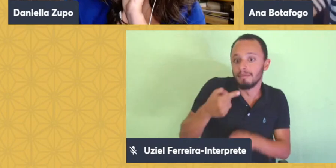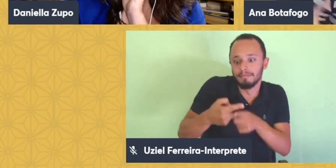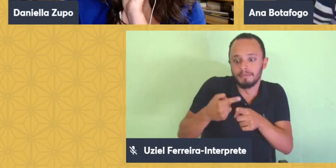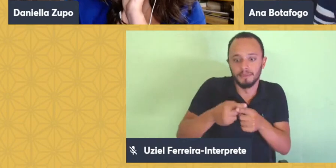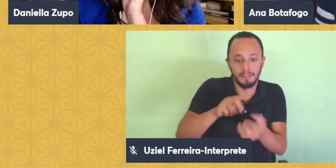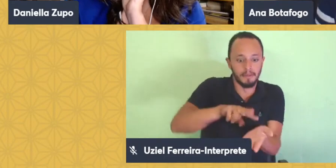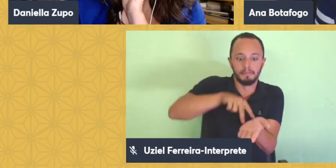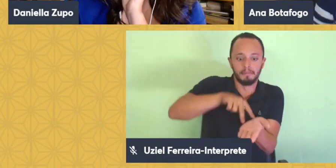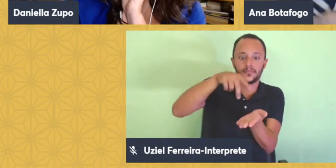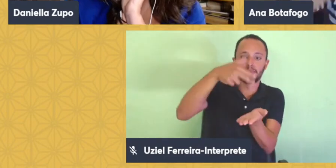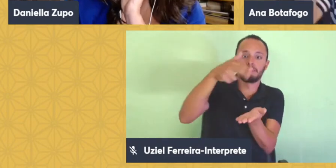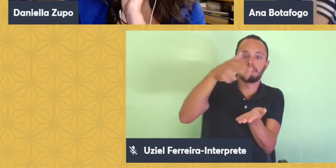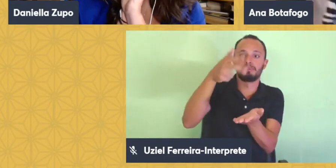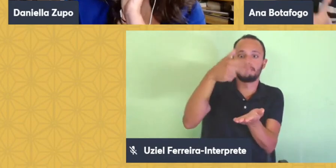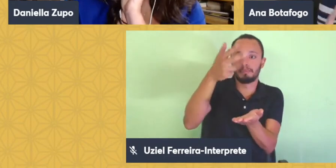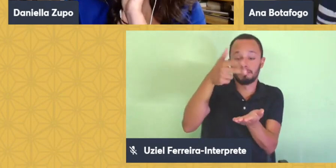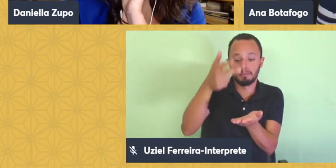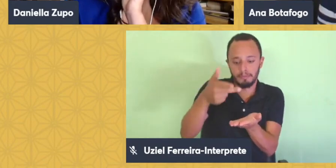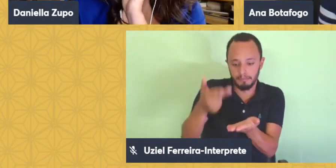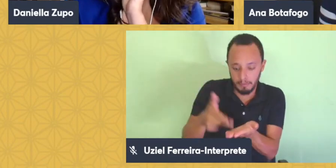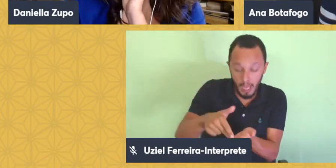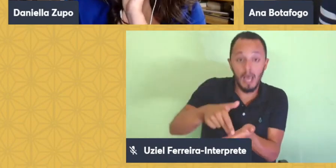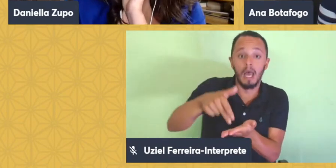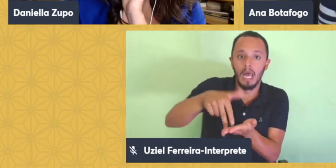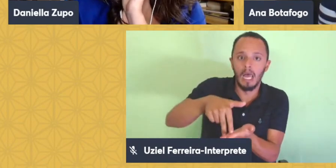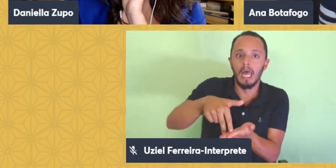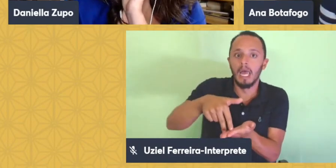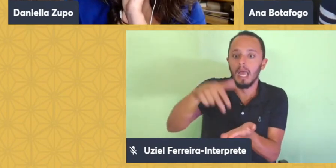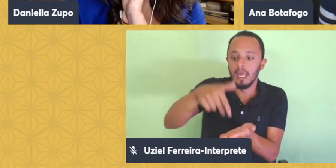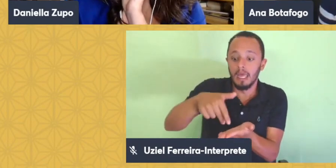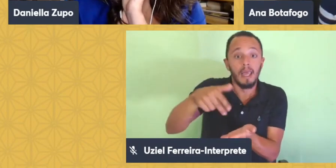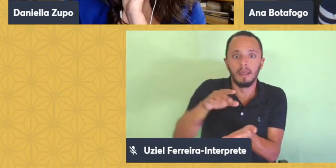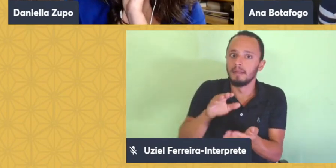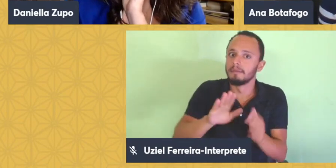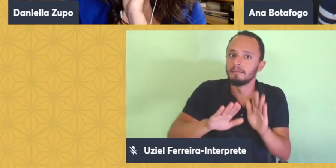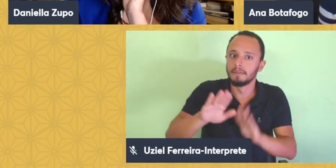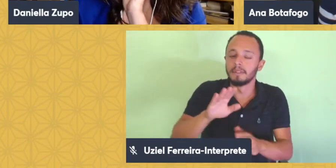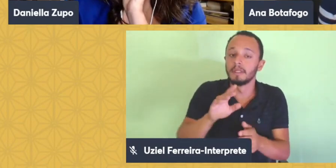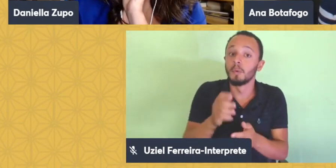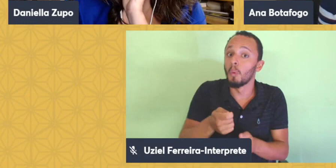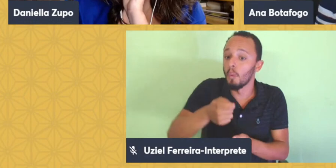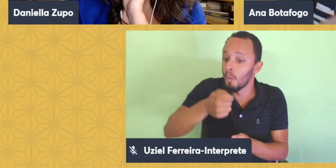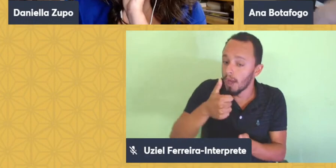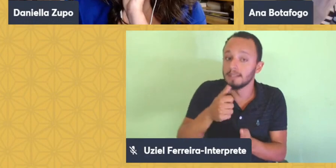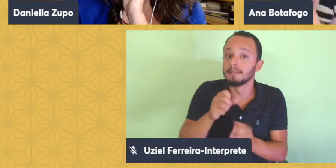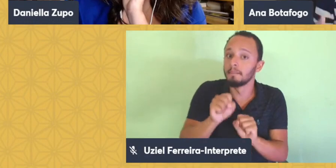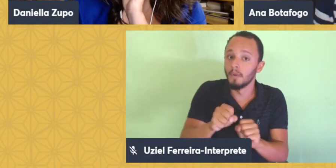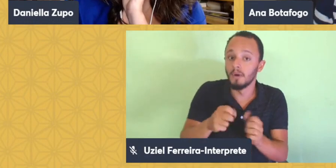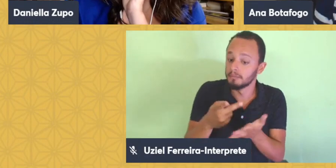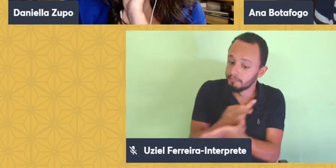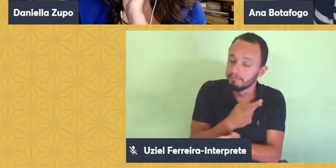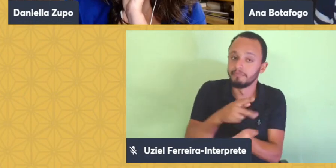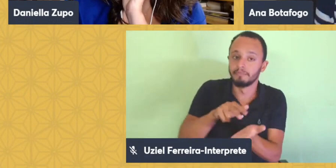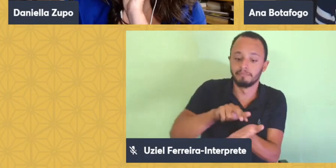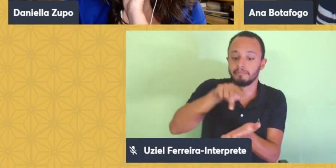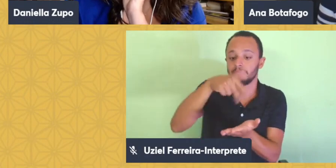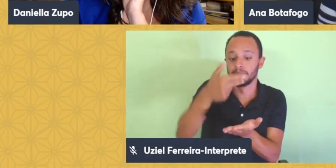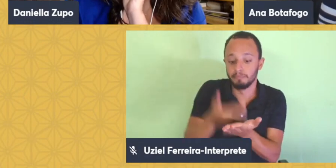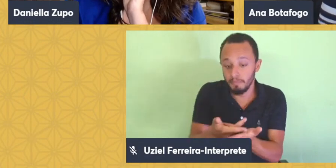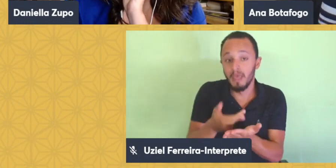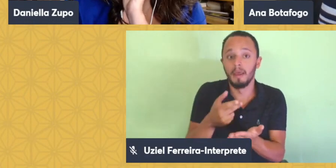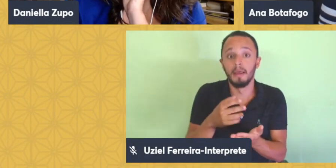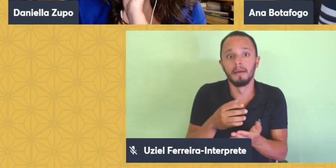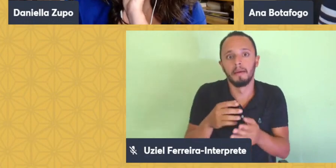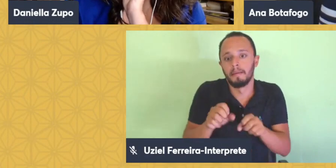eles fazem eles aos Mortais O Final que ela poderia se machucar seriamente como outros atletas já se